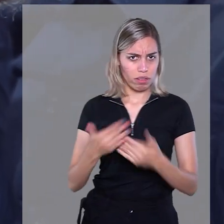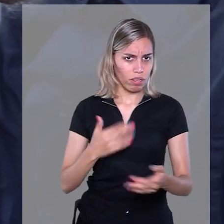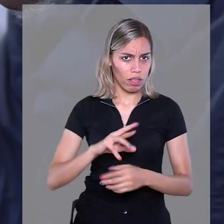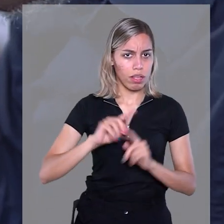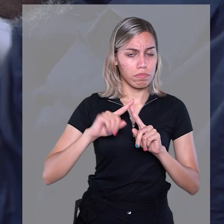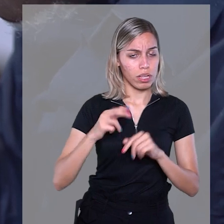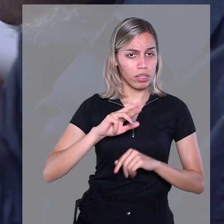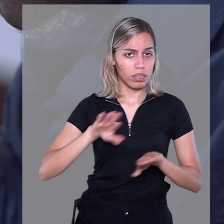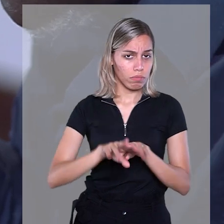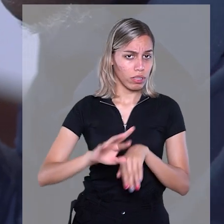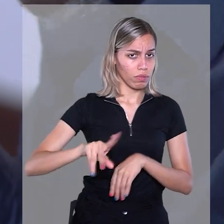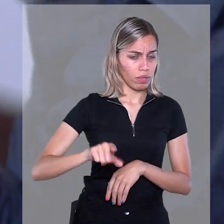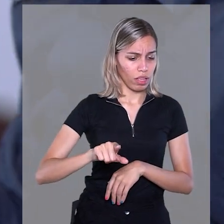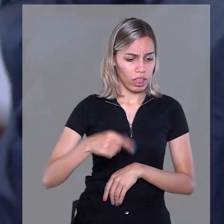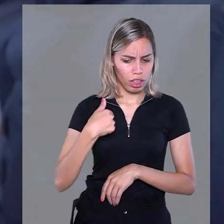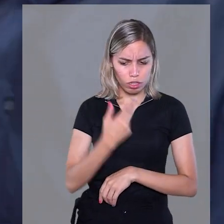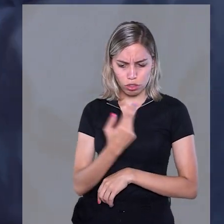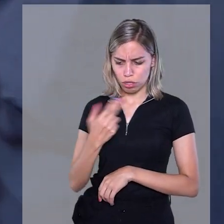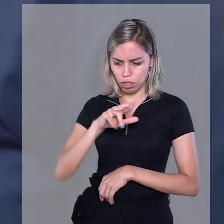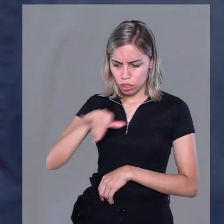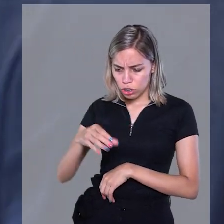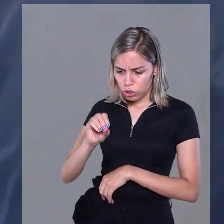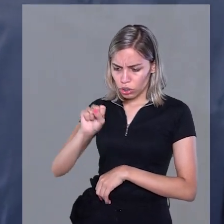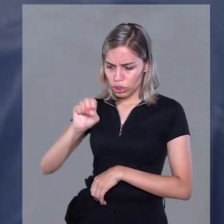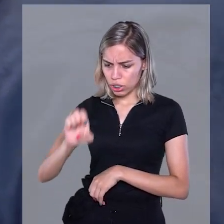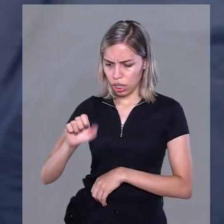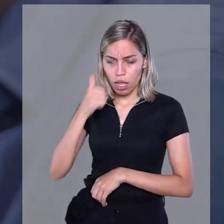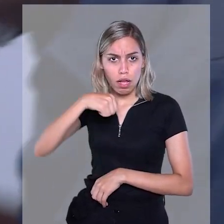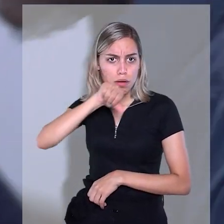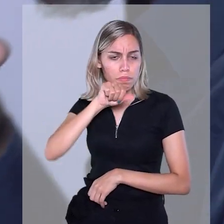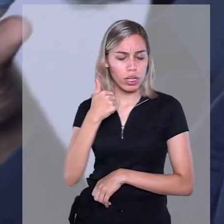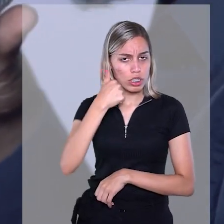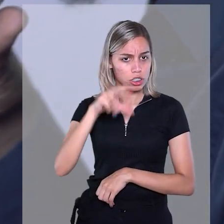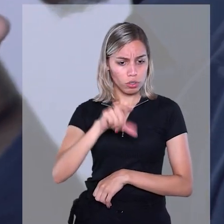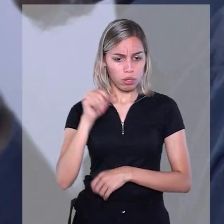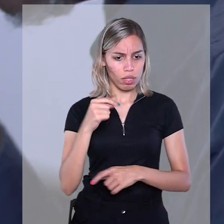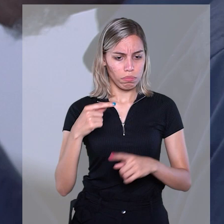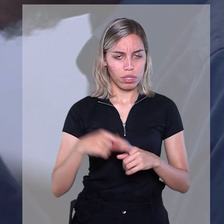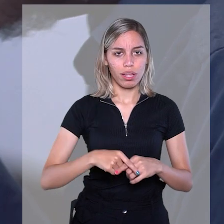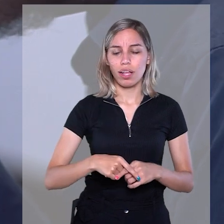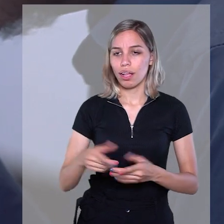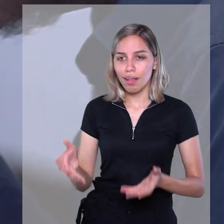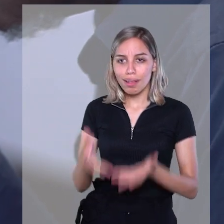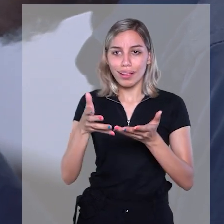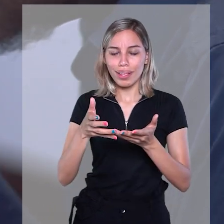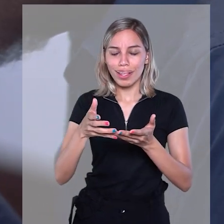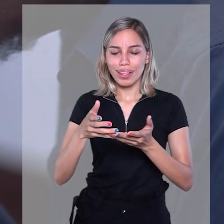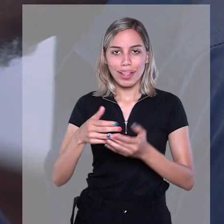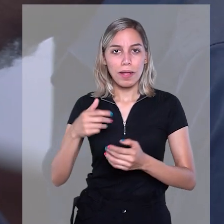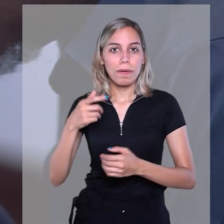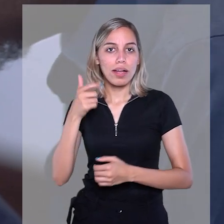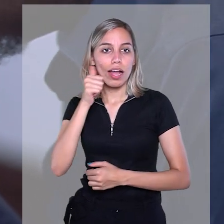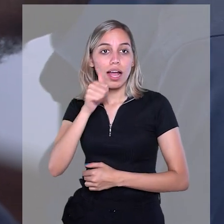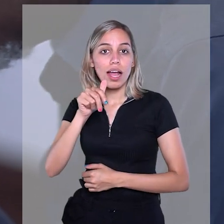para homenagear um dos irmãos dela e o pai do meu pai. E talvez também o pai operário do menino que todos os